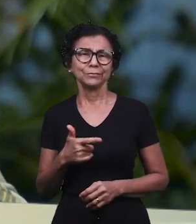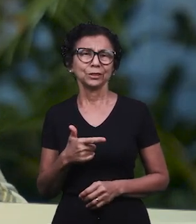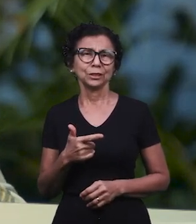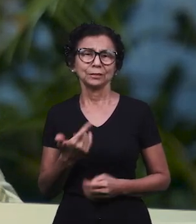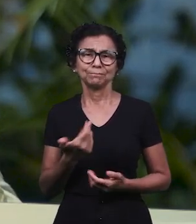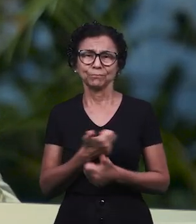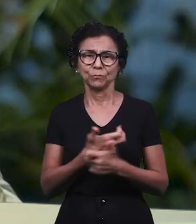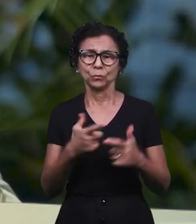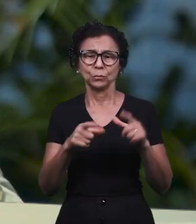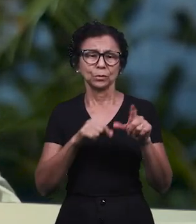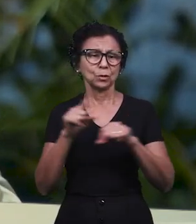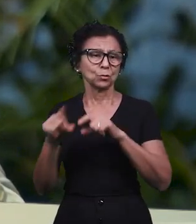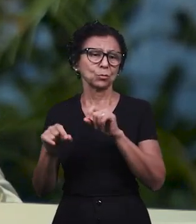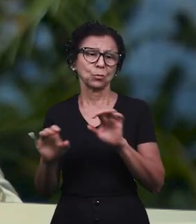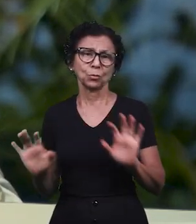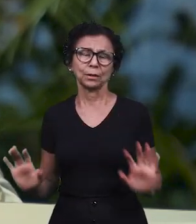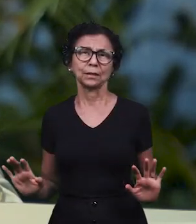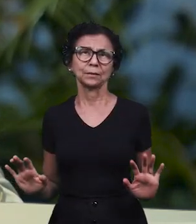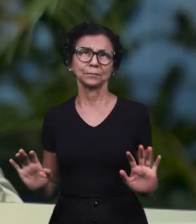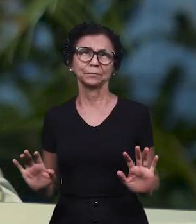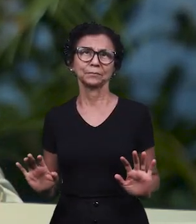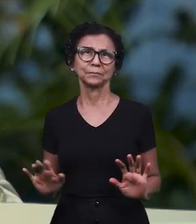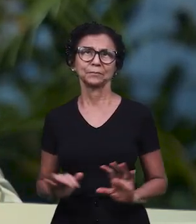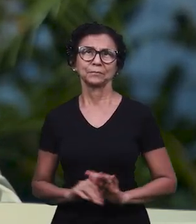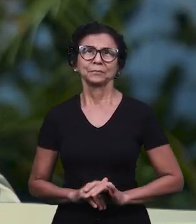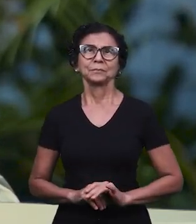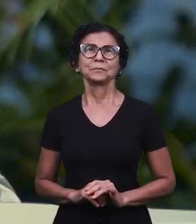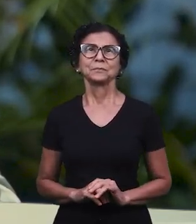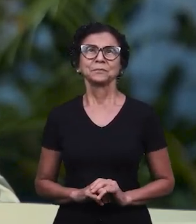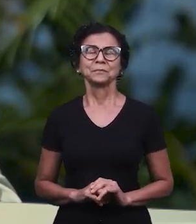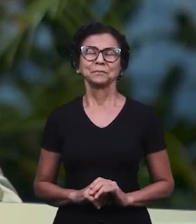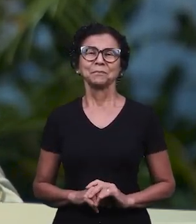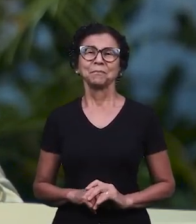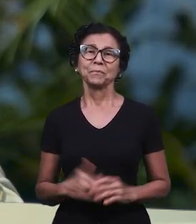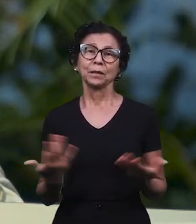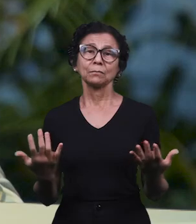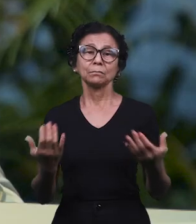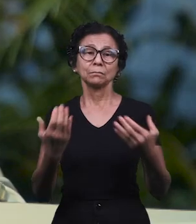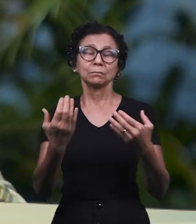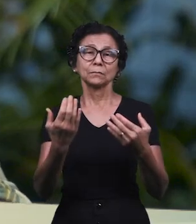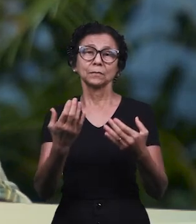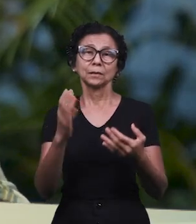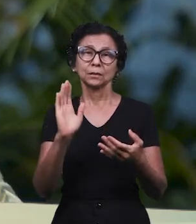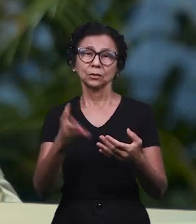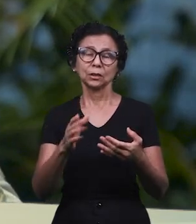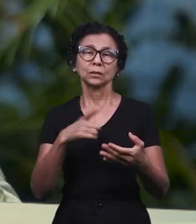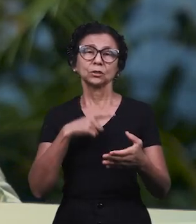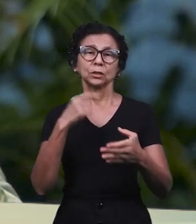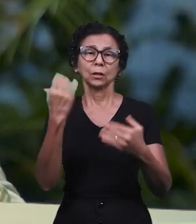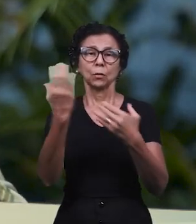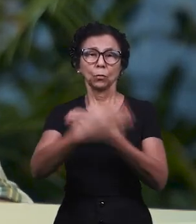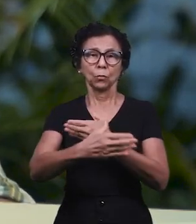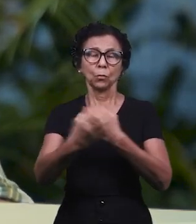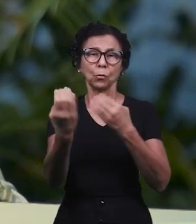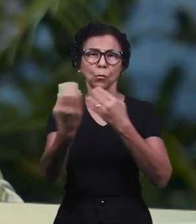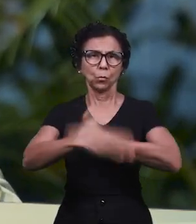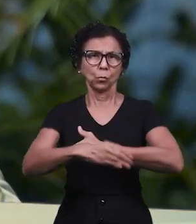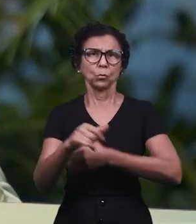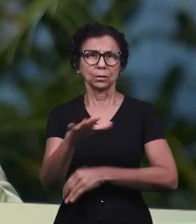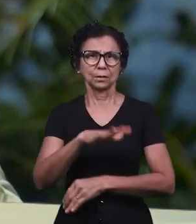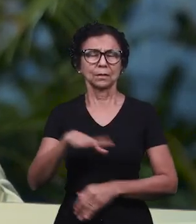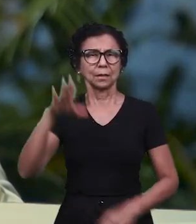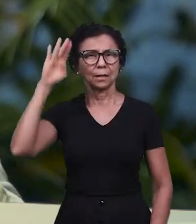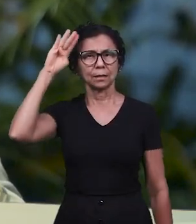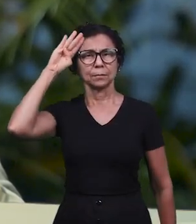na minha, era ser militar. Então a gente tinha um concurso para a área militar bem claramente